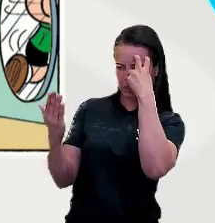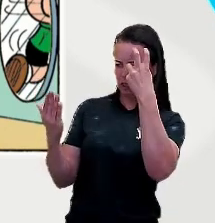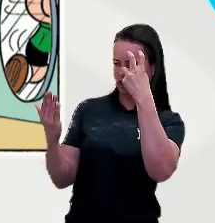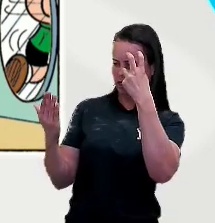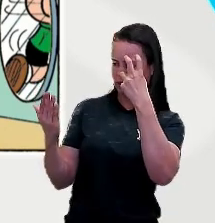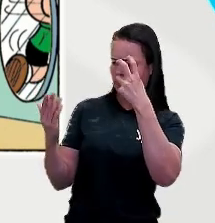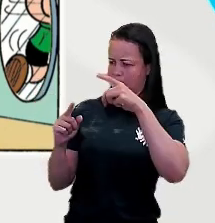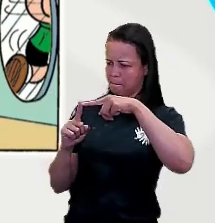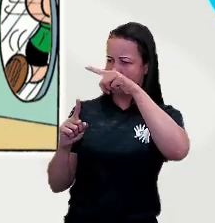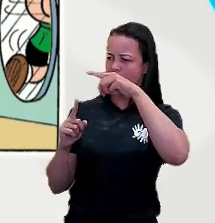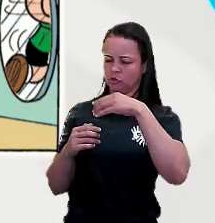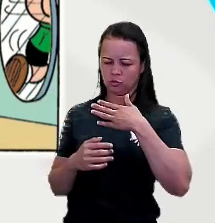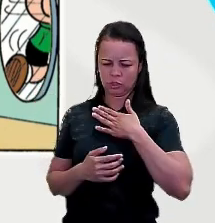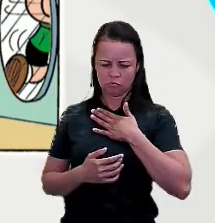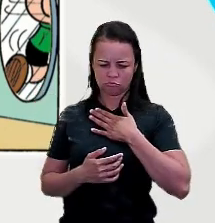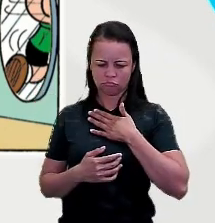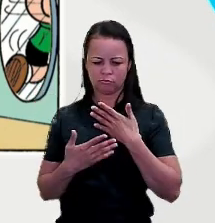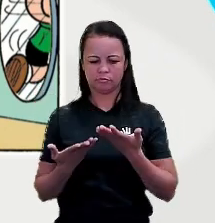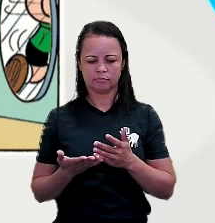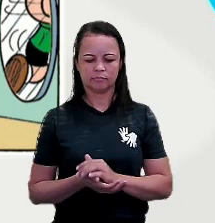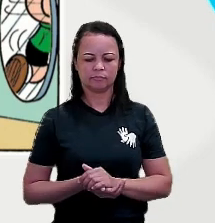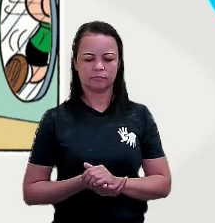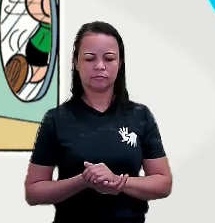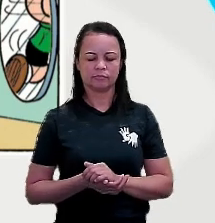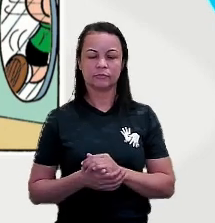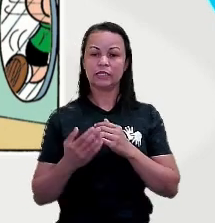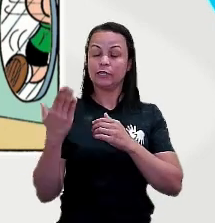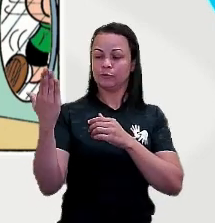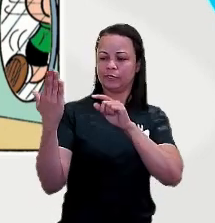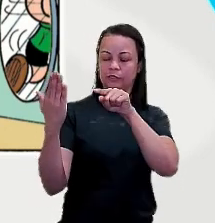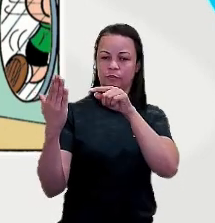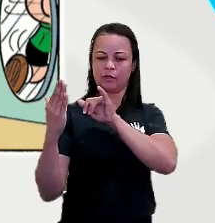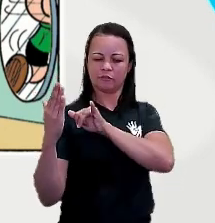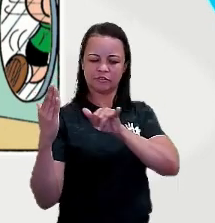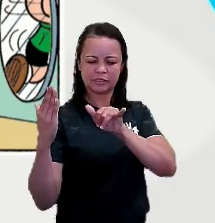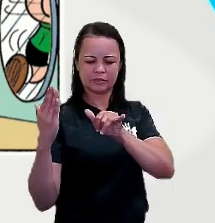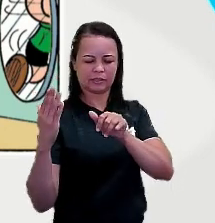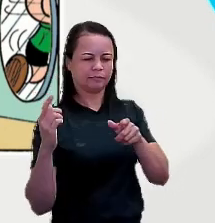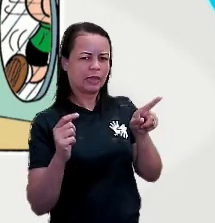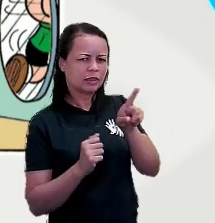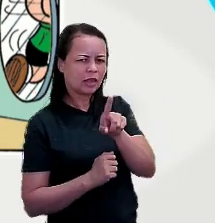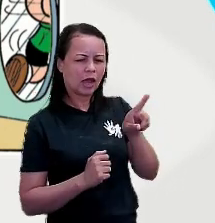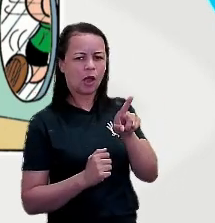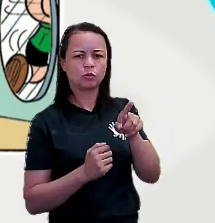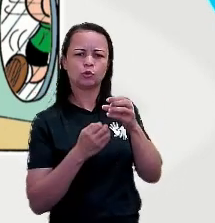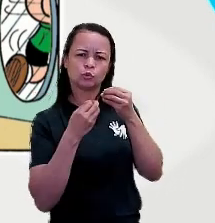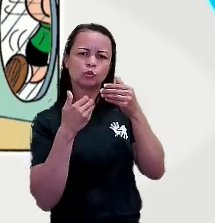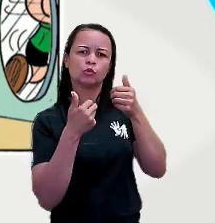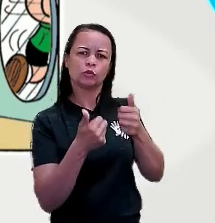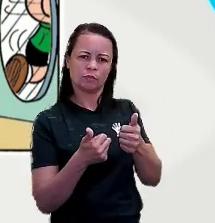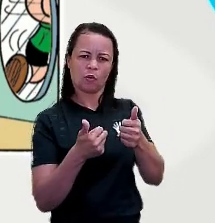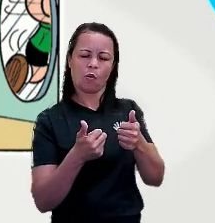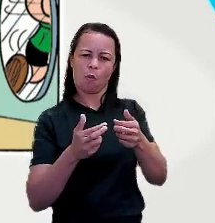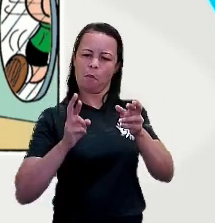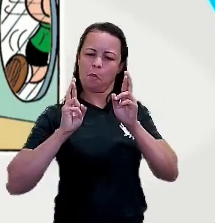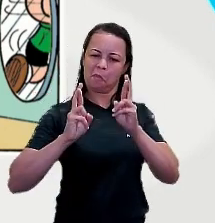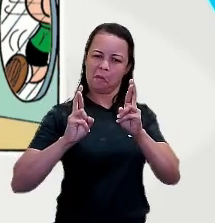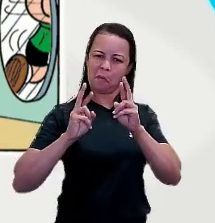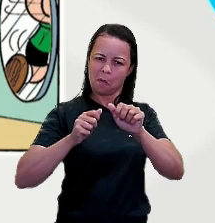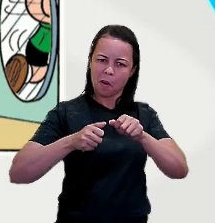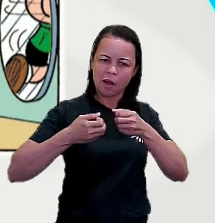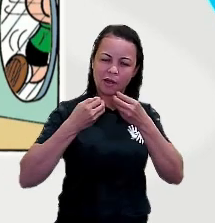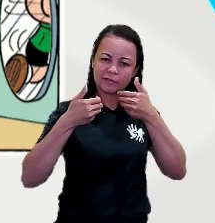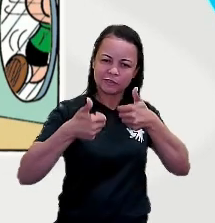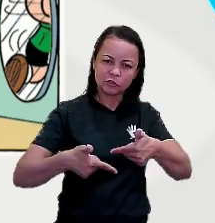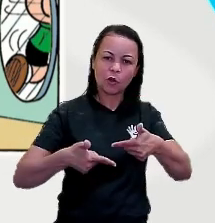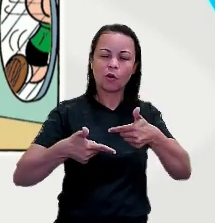que eu? Aí o espelho do outro lado diz: não, então tudo de bom. boa sorte.